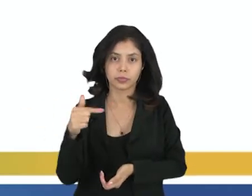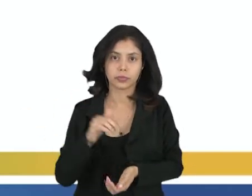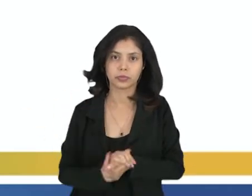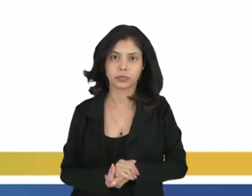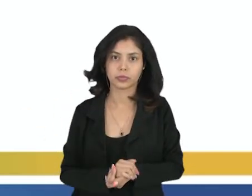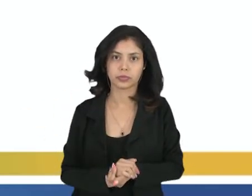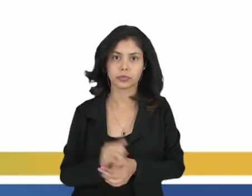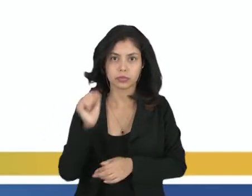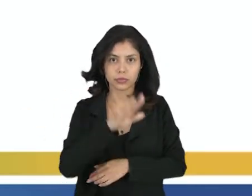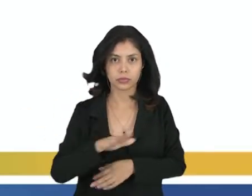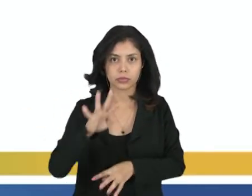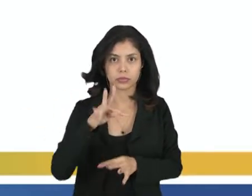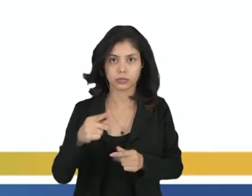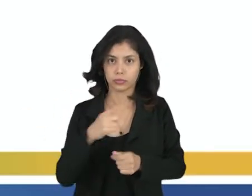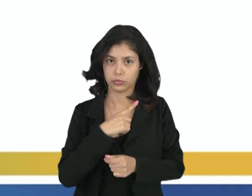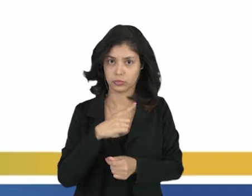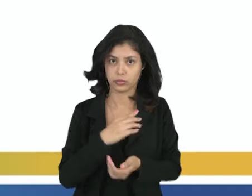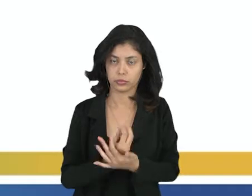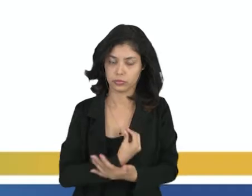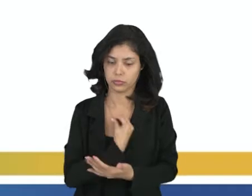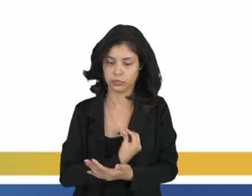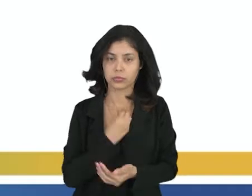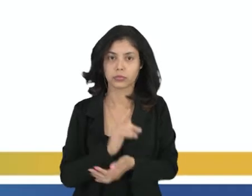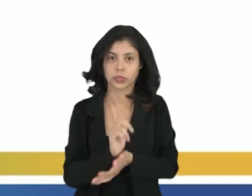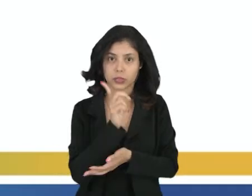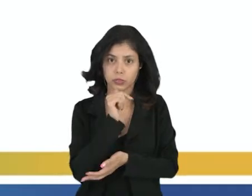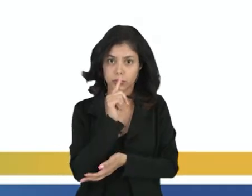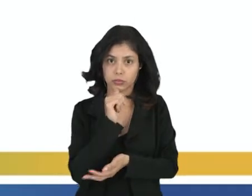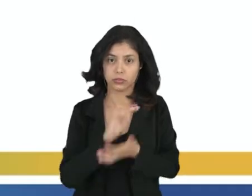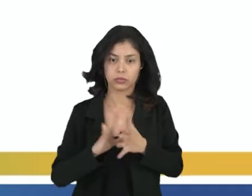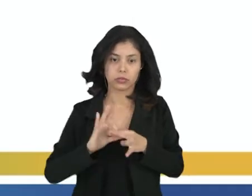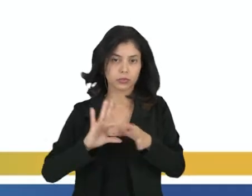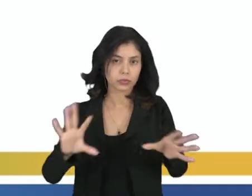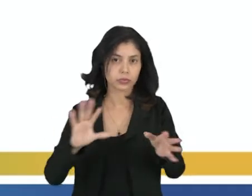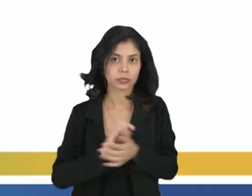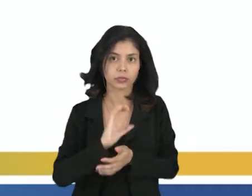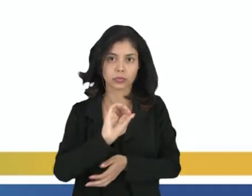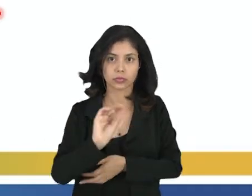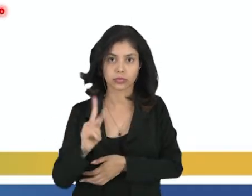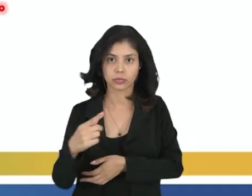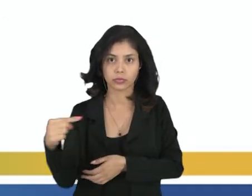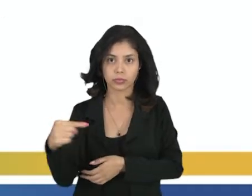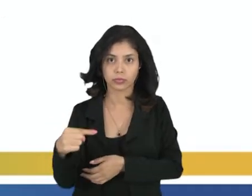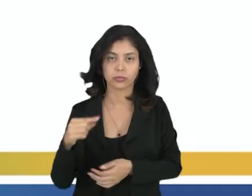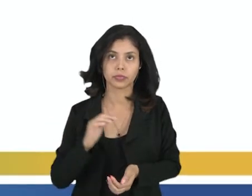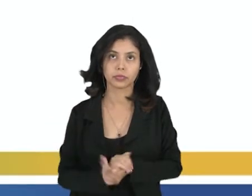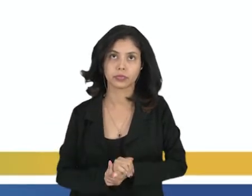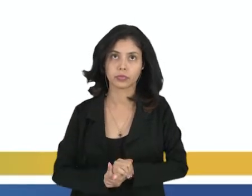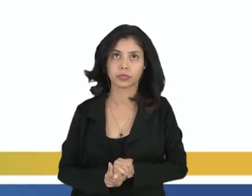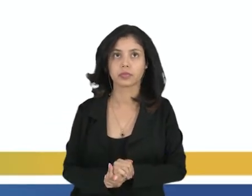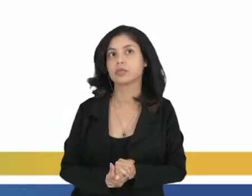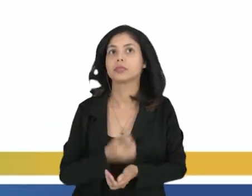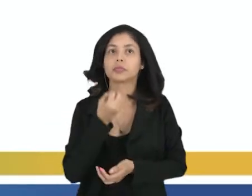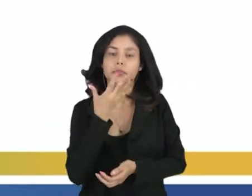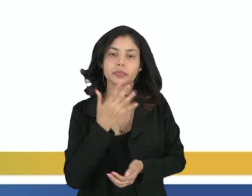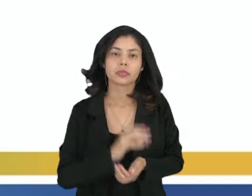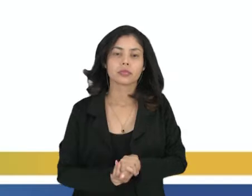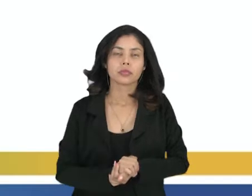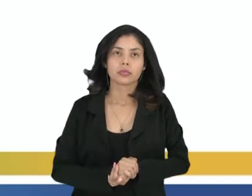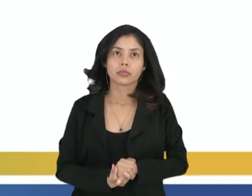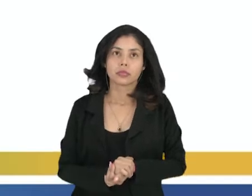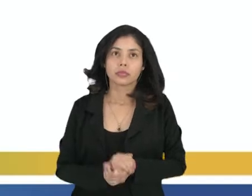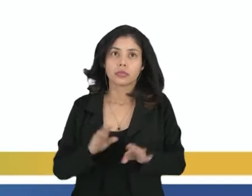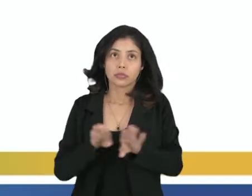que em meio aquoso, ou seja, na presença da água, vai liberar OH-, ok? Bom,